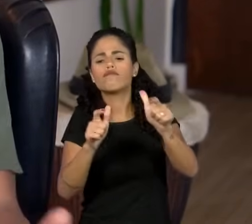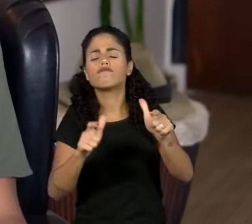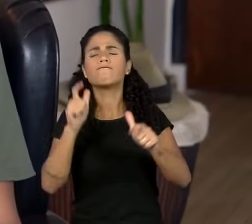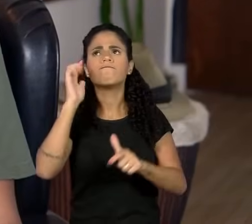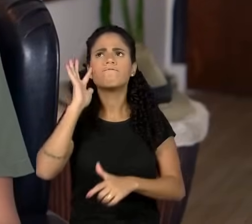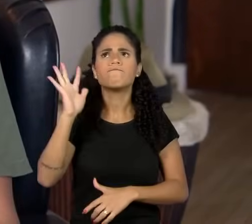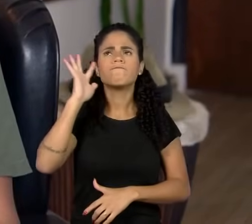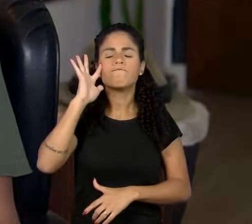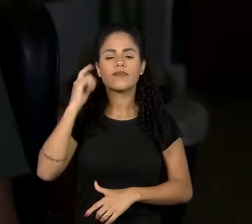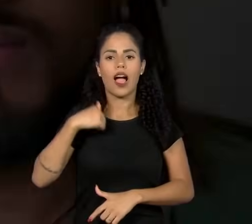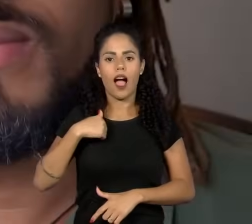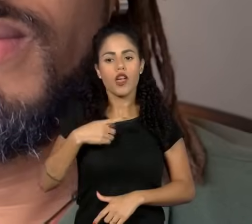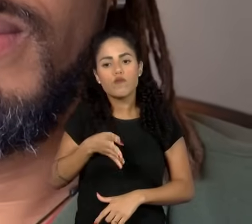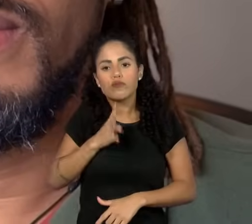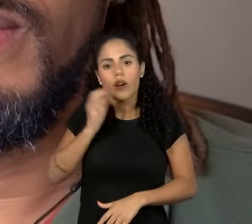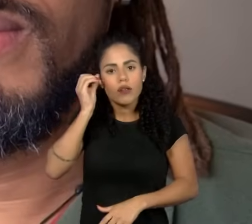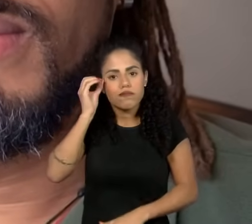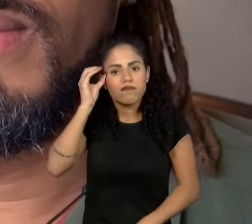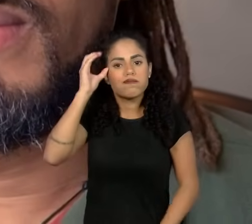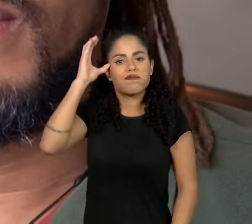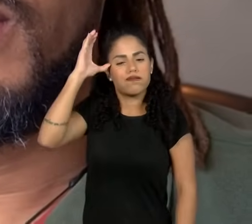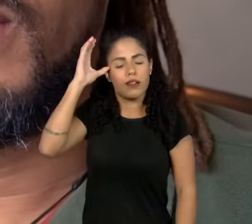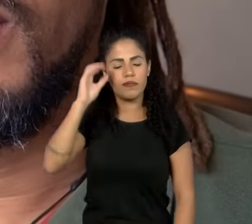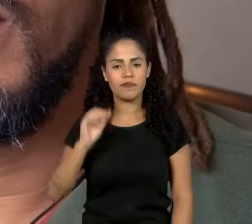acho, que é o autoconhecimento.